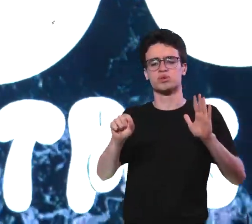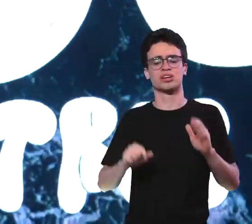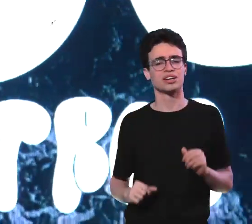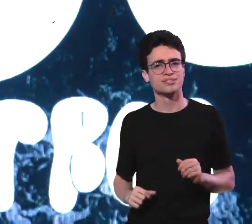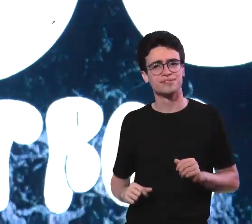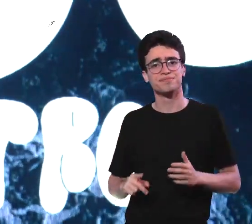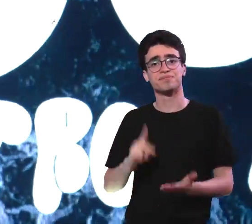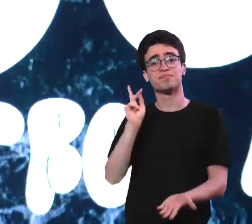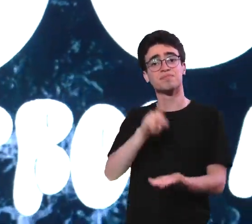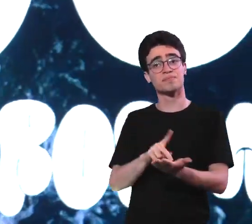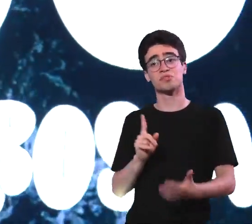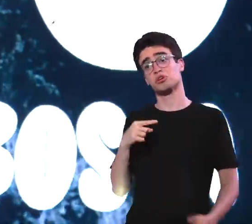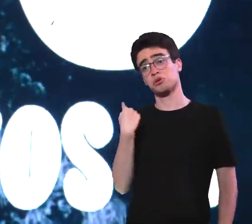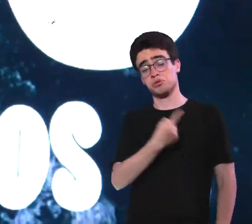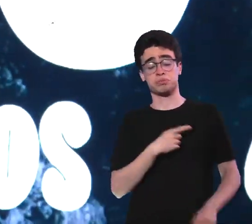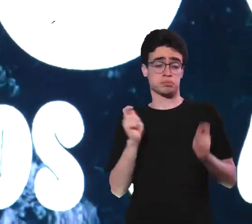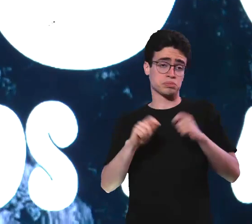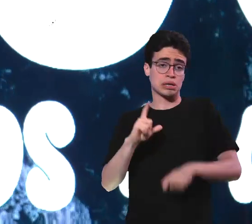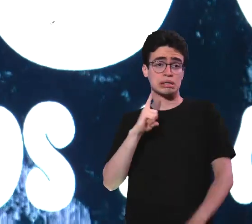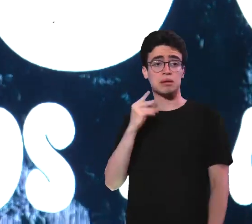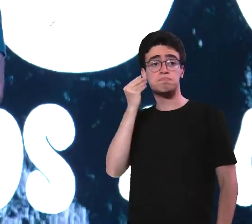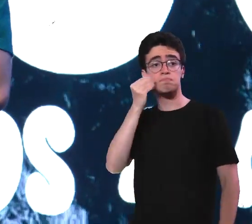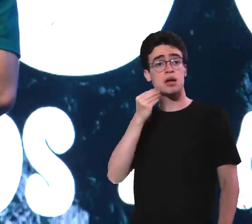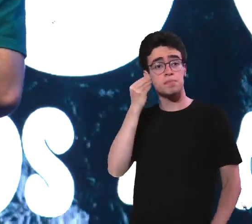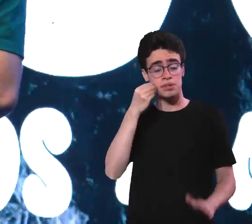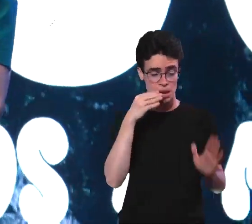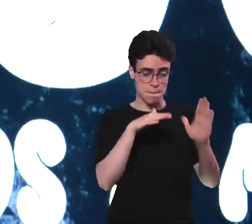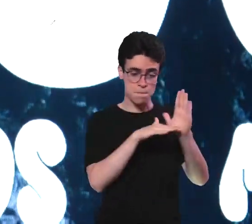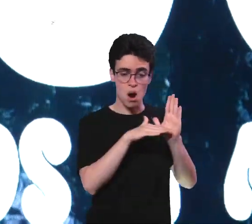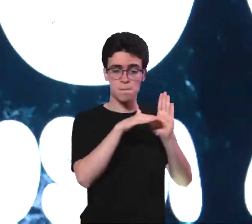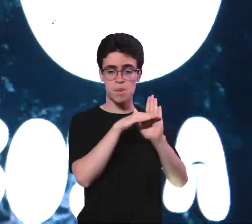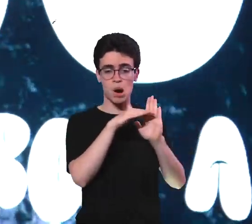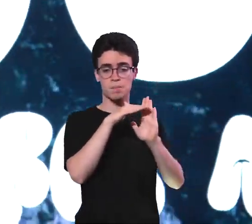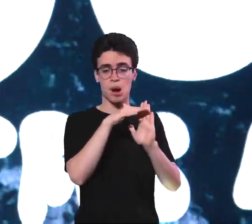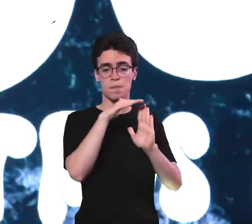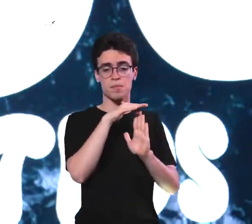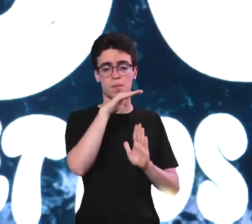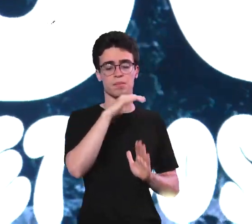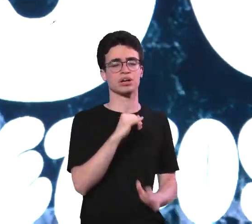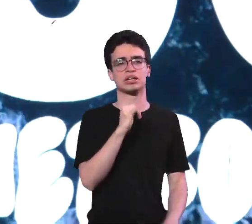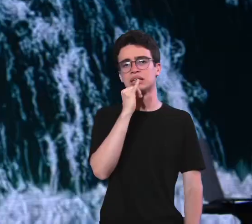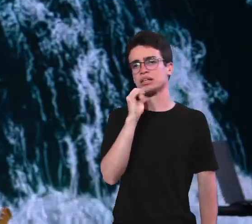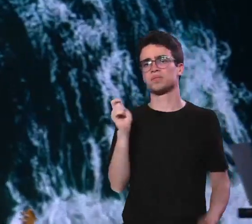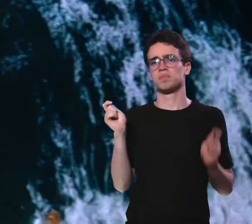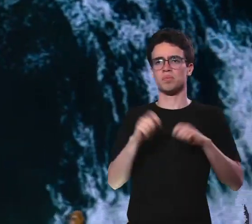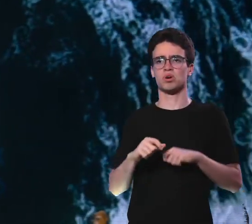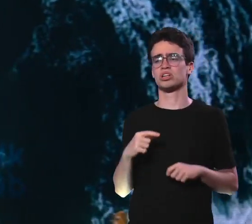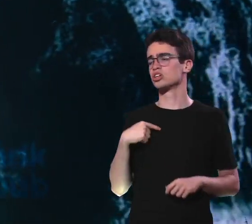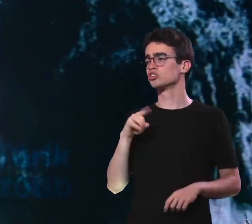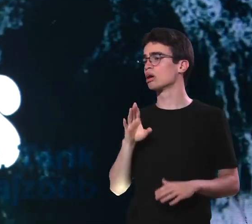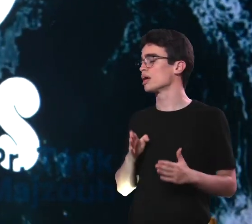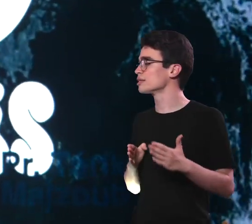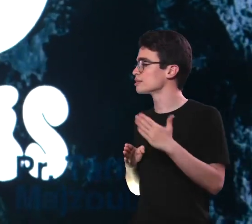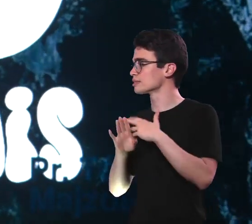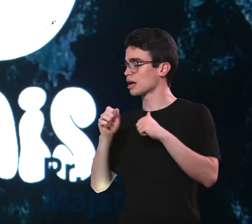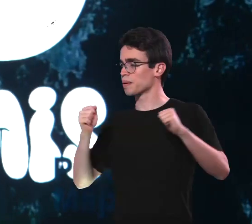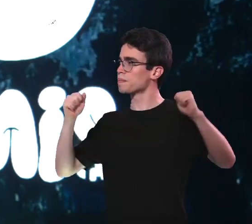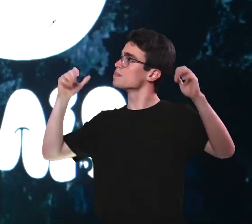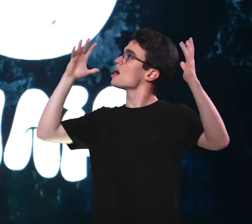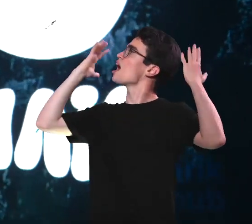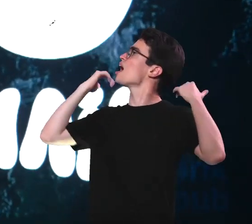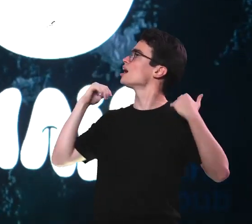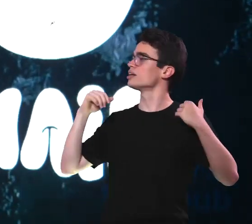existem níveis de profundidade na presença de Deus. Não basta acessar as águas, tem níveis de